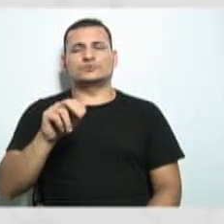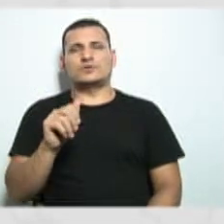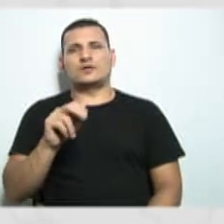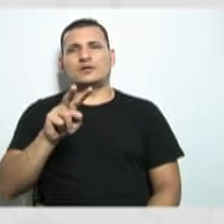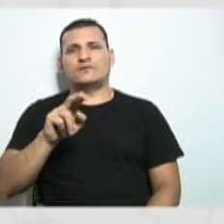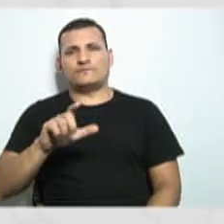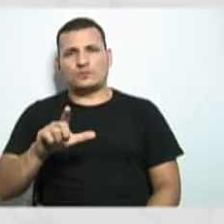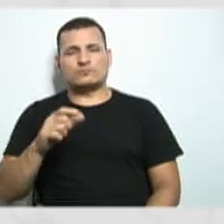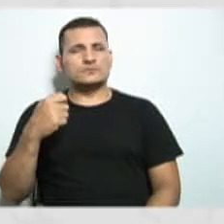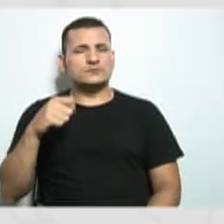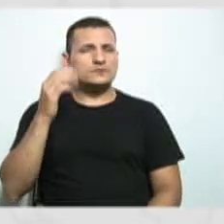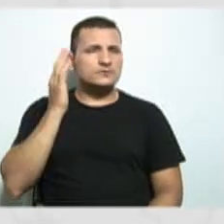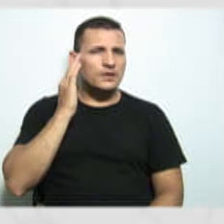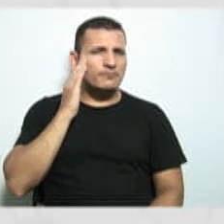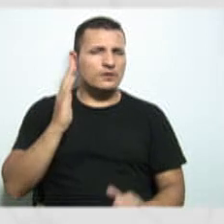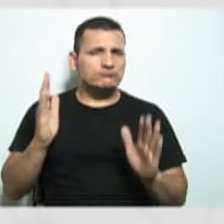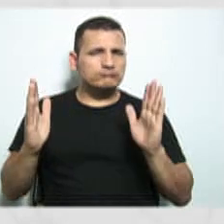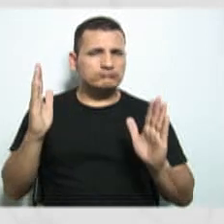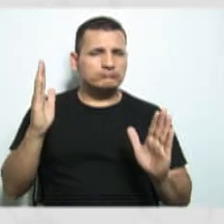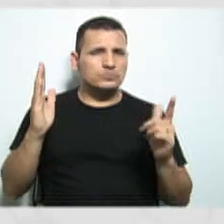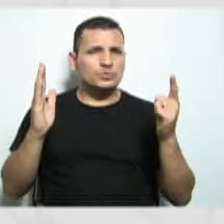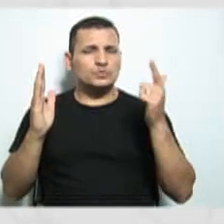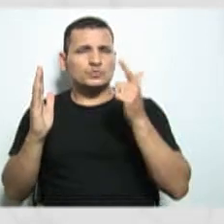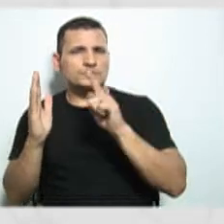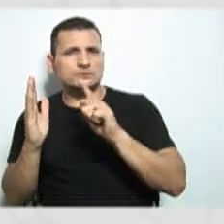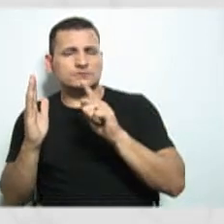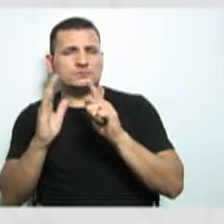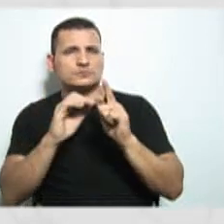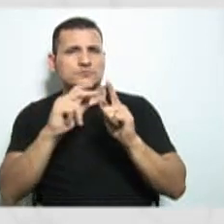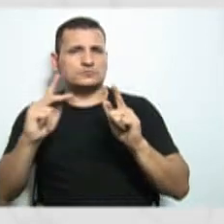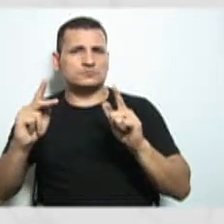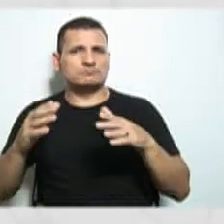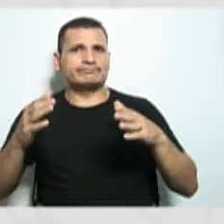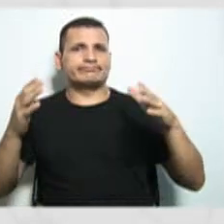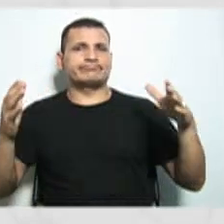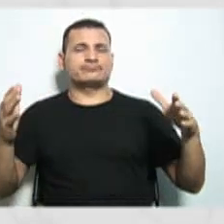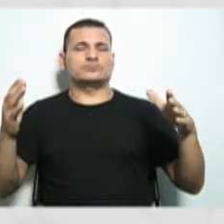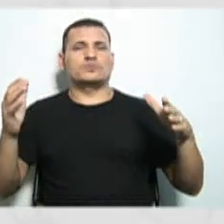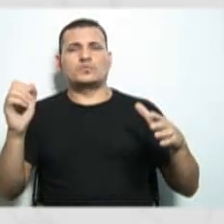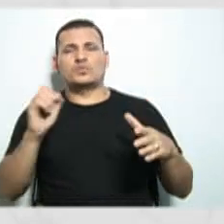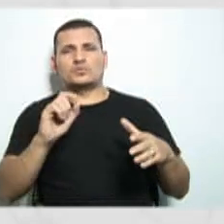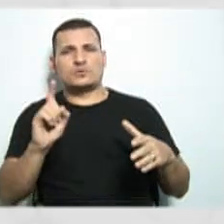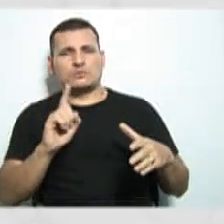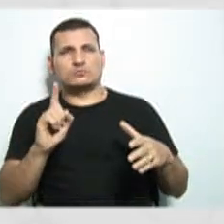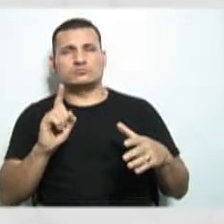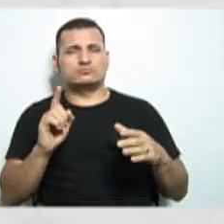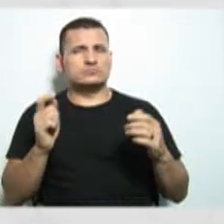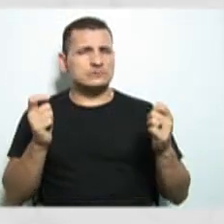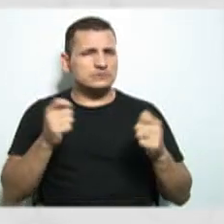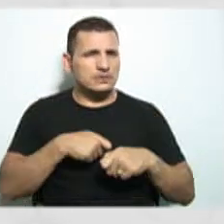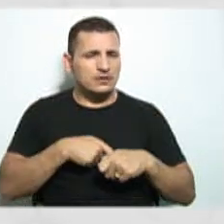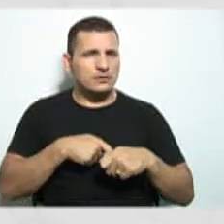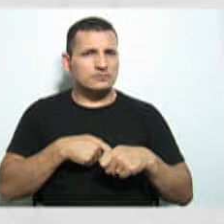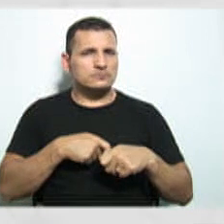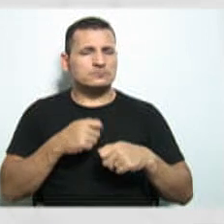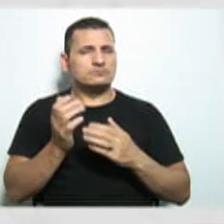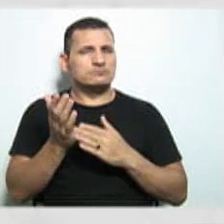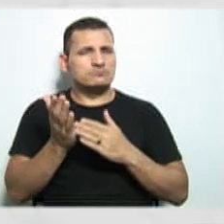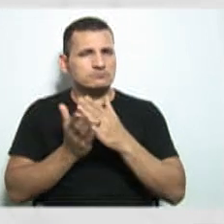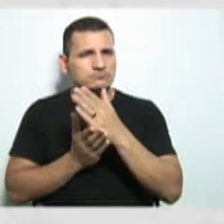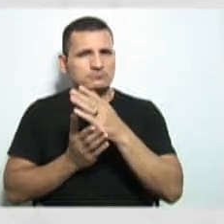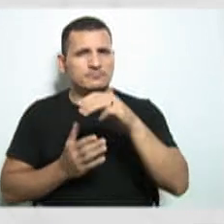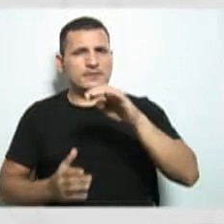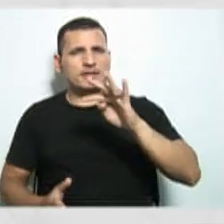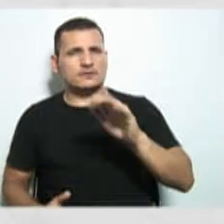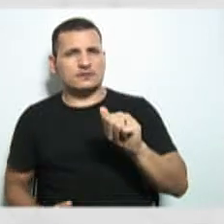preciso saber se eu vou conseguir me tornar a maior cooperativa do estado de Rondônia. Ela é alcançável, a minha meta é alcançável,